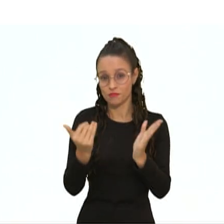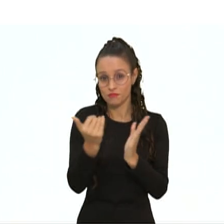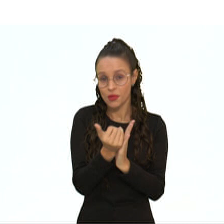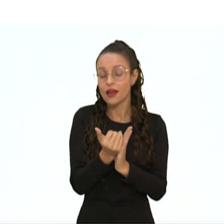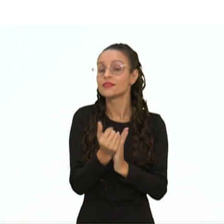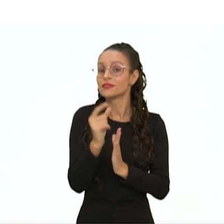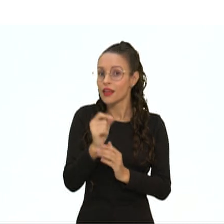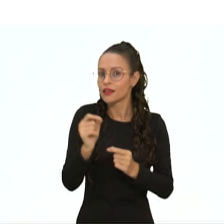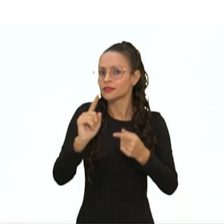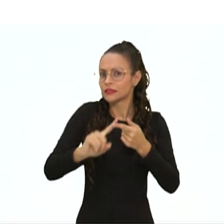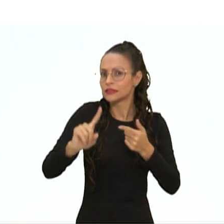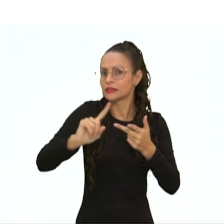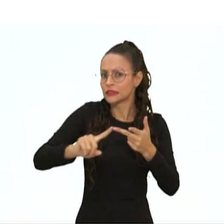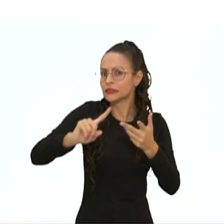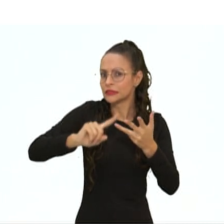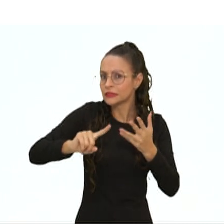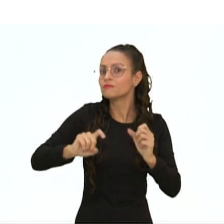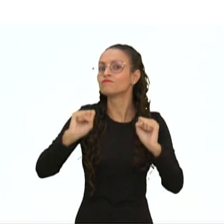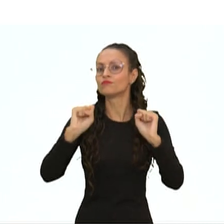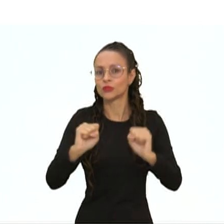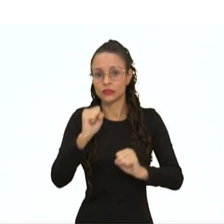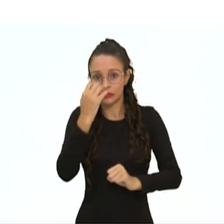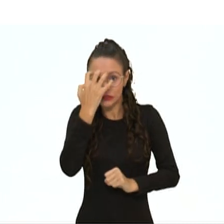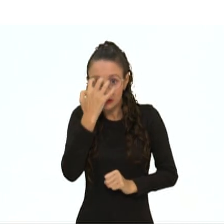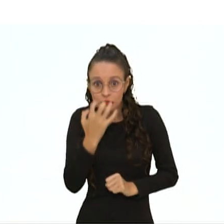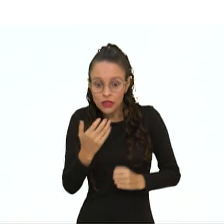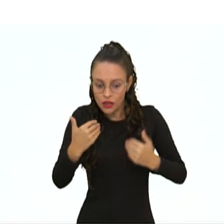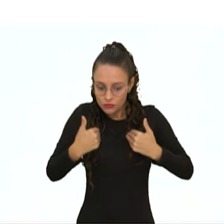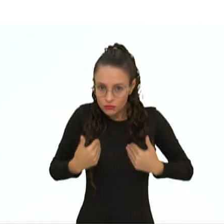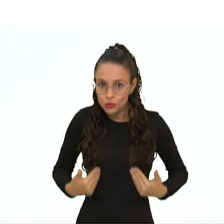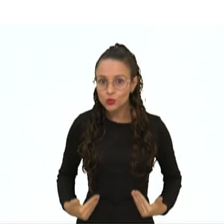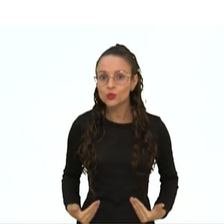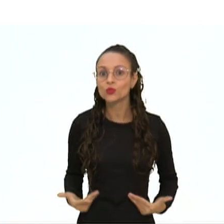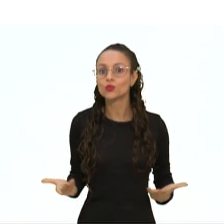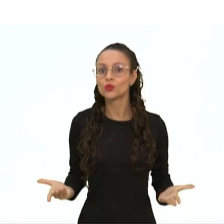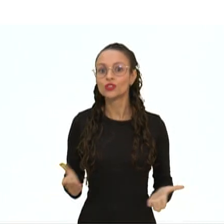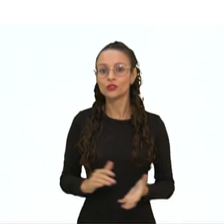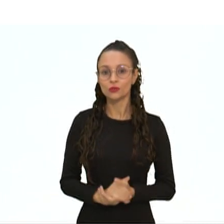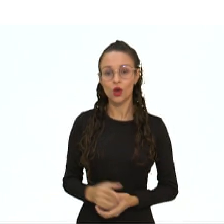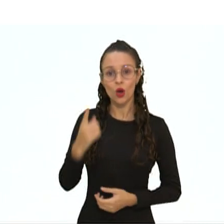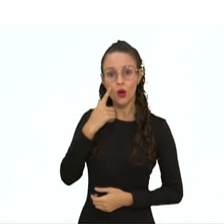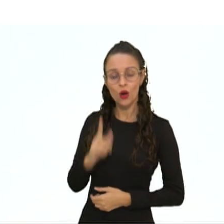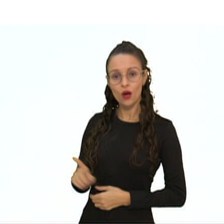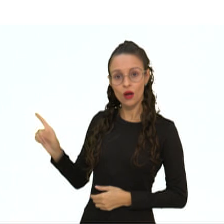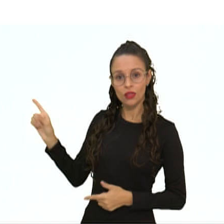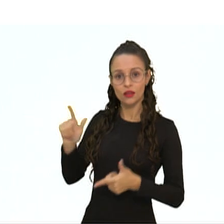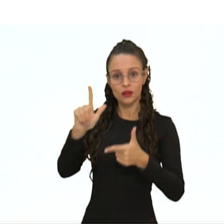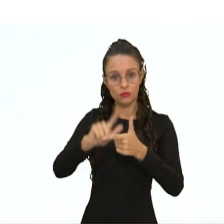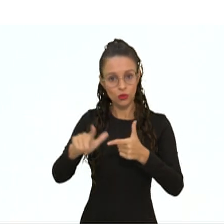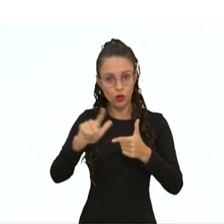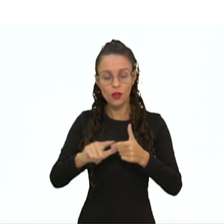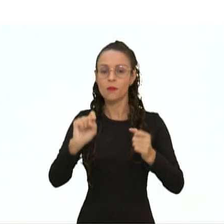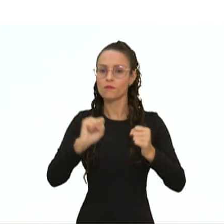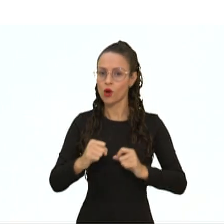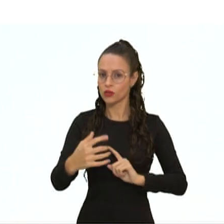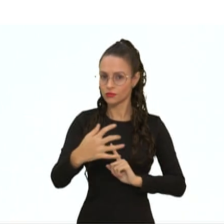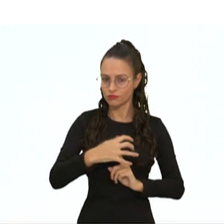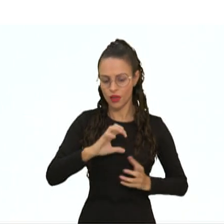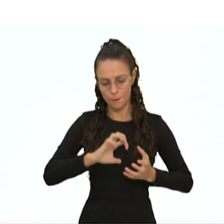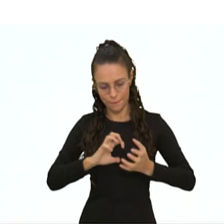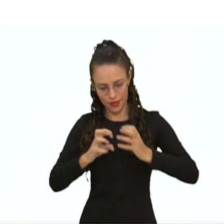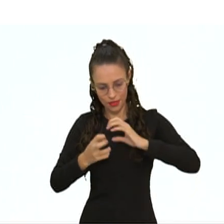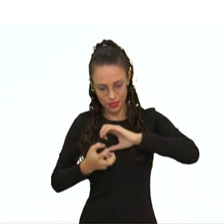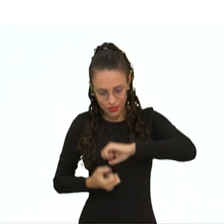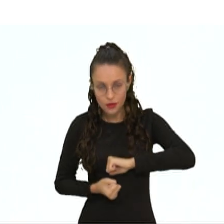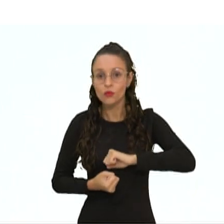tudo isso pode ser muito sério para o organismo e olha só os problemas né pode afetar o metabolismo também